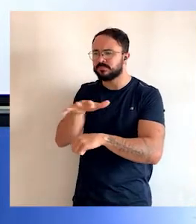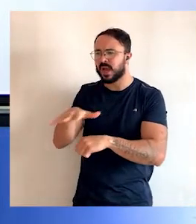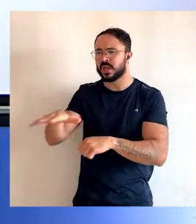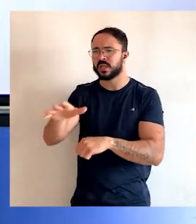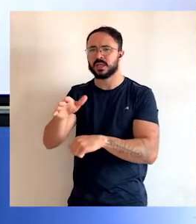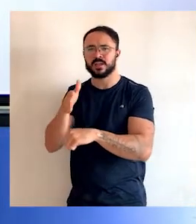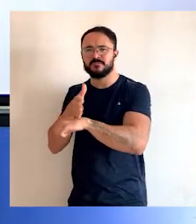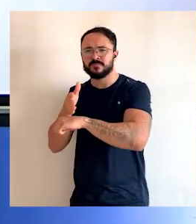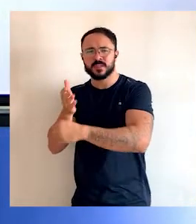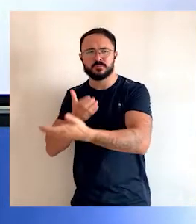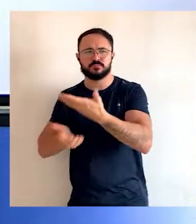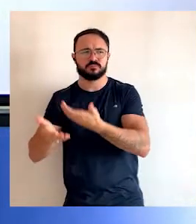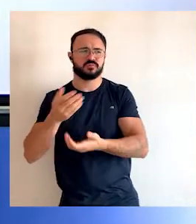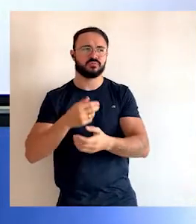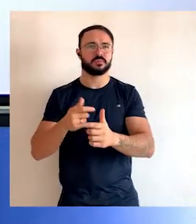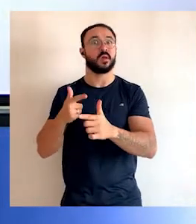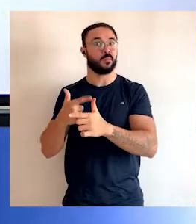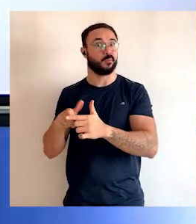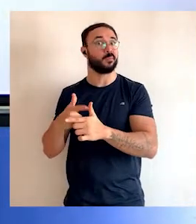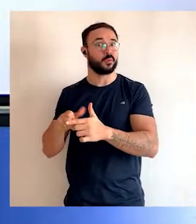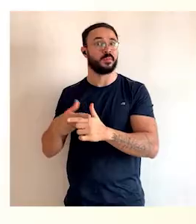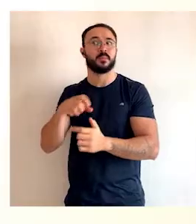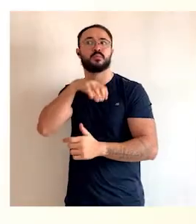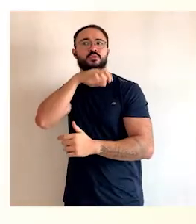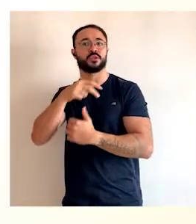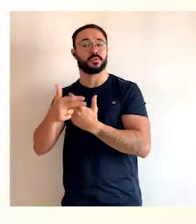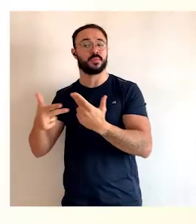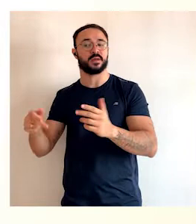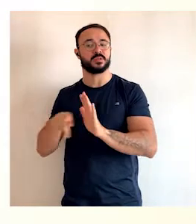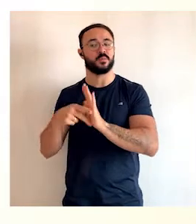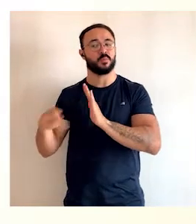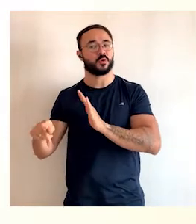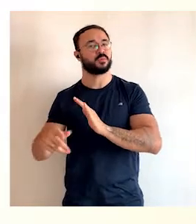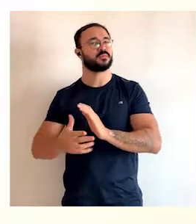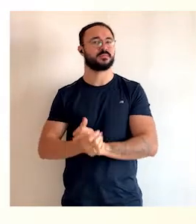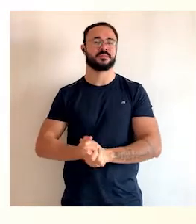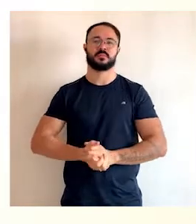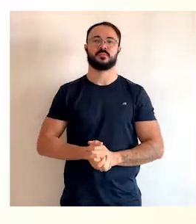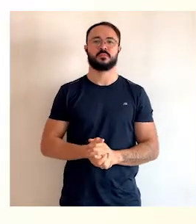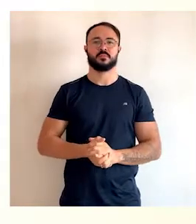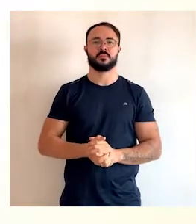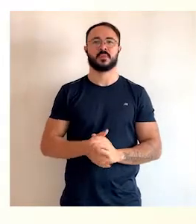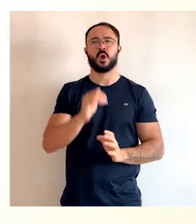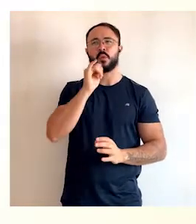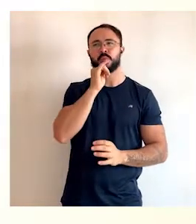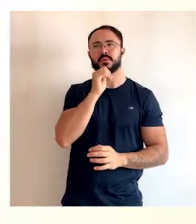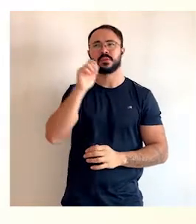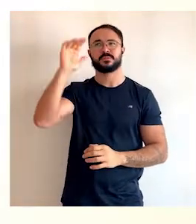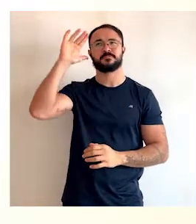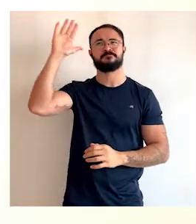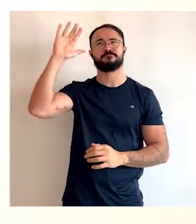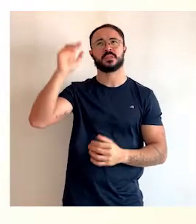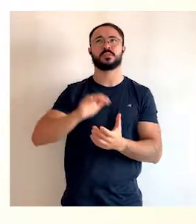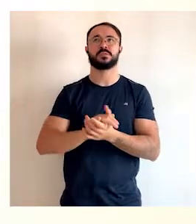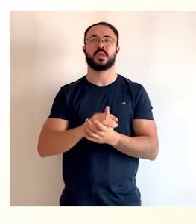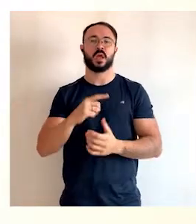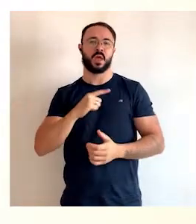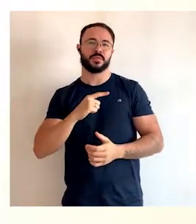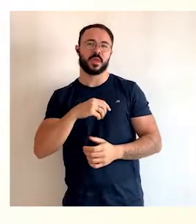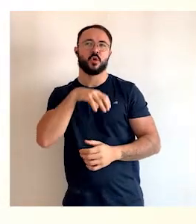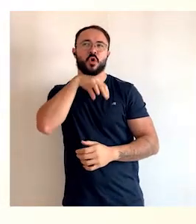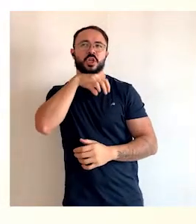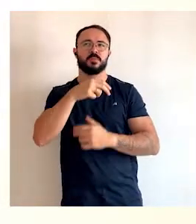à sobrevivência das espécies. Primeiro, imagine O animal, ele tinha uma